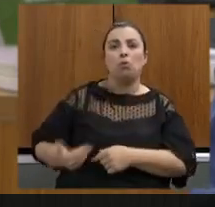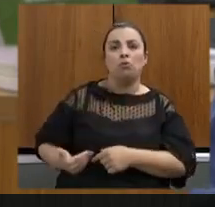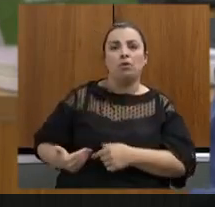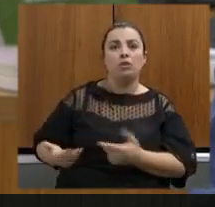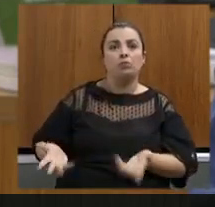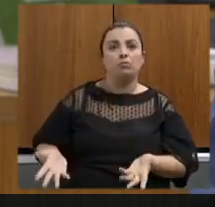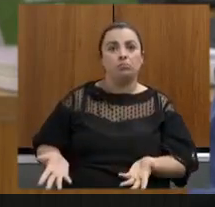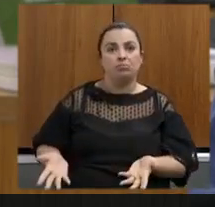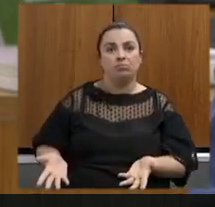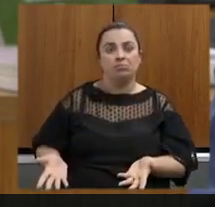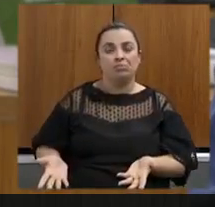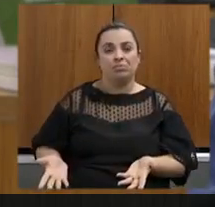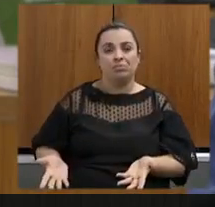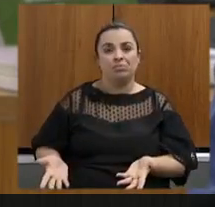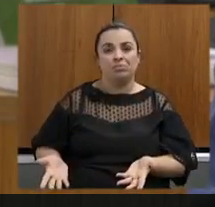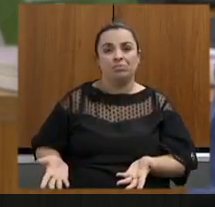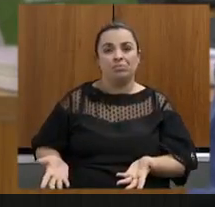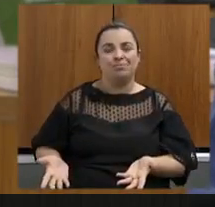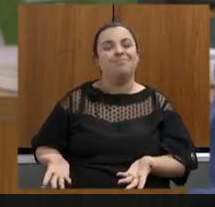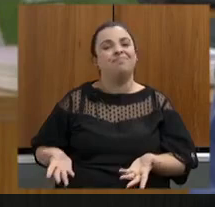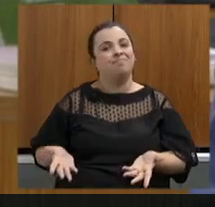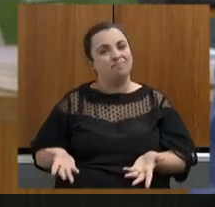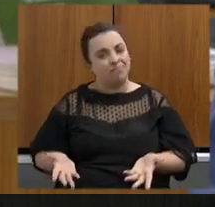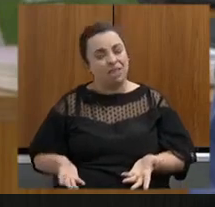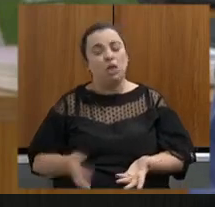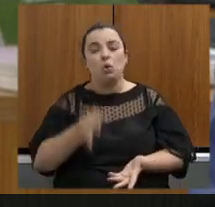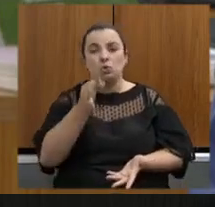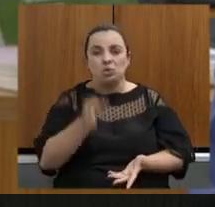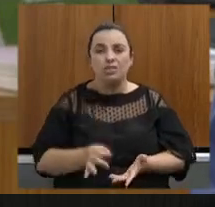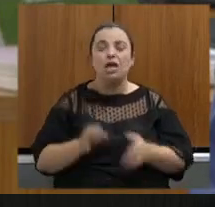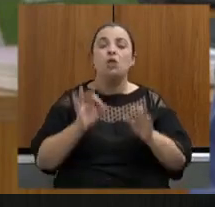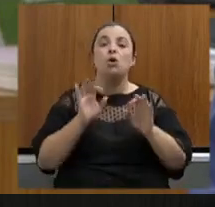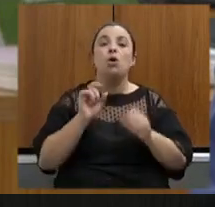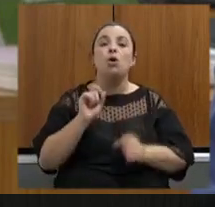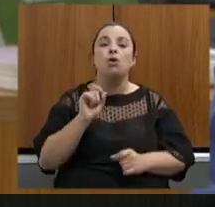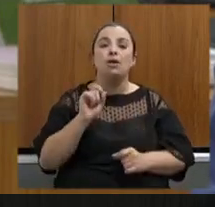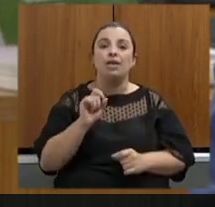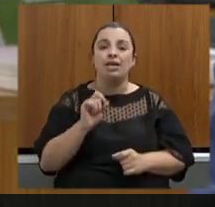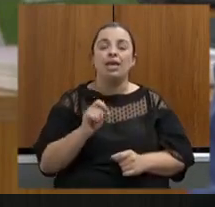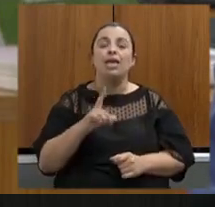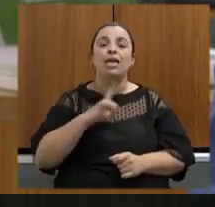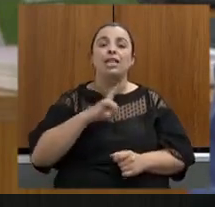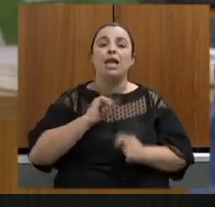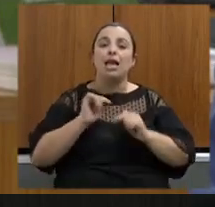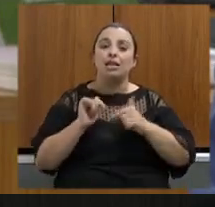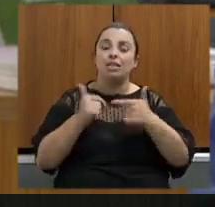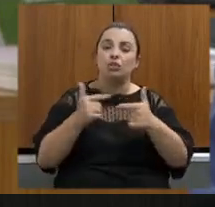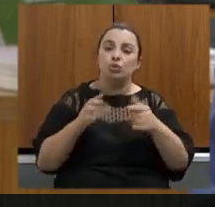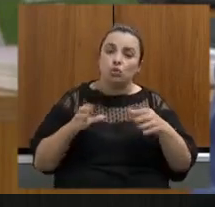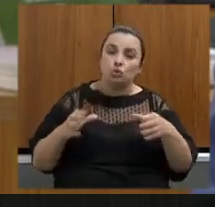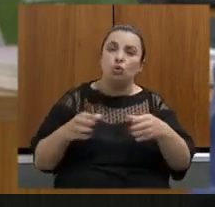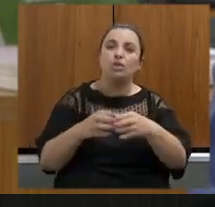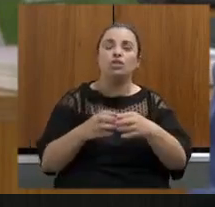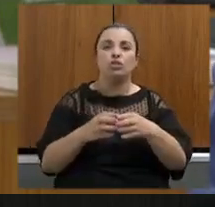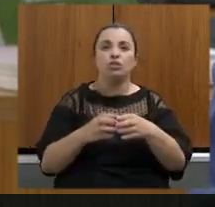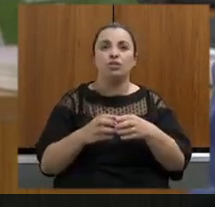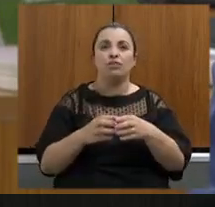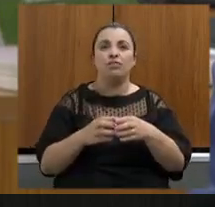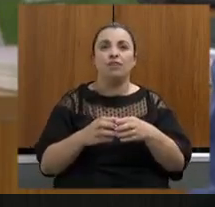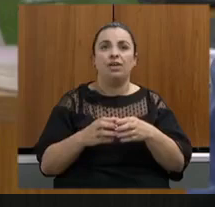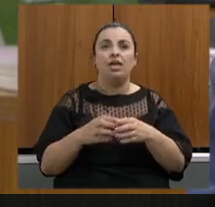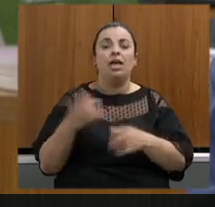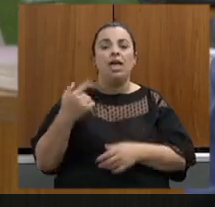acordo que foi feito né então o certo mesmo é que a gente fica com as ações coletivas bom e que a gente